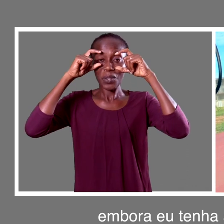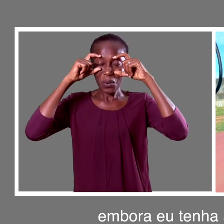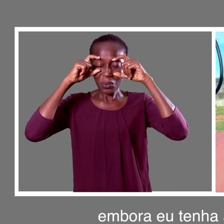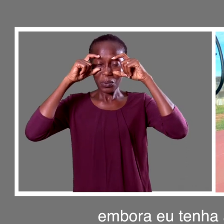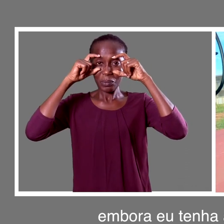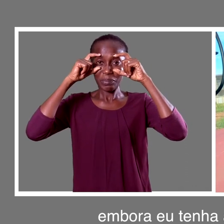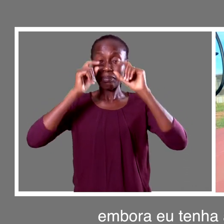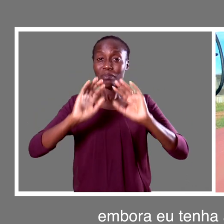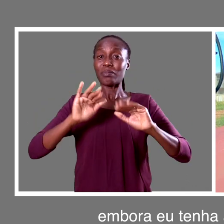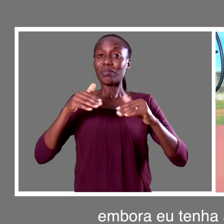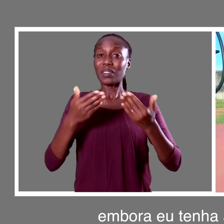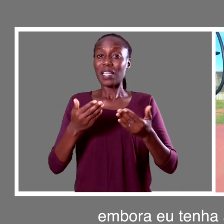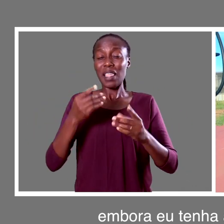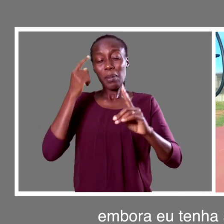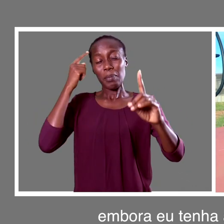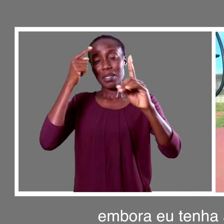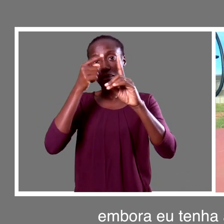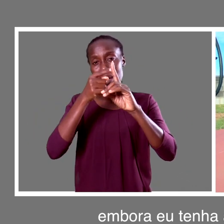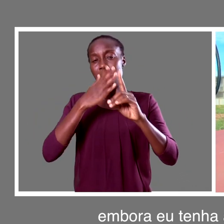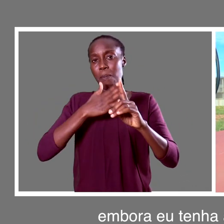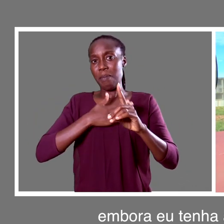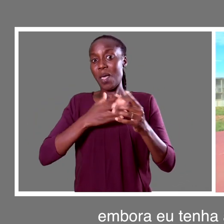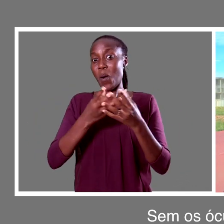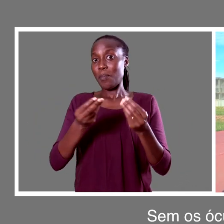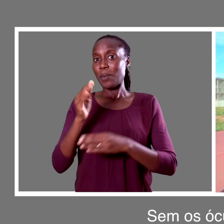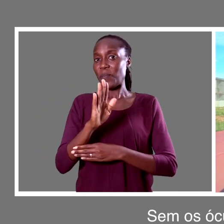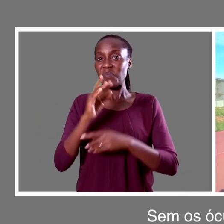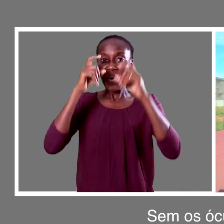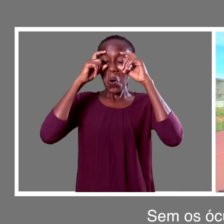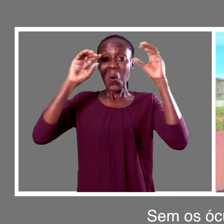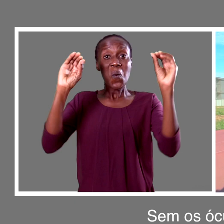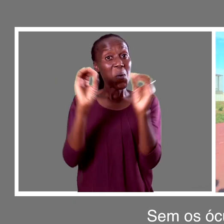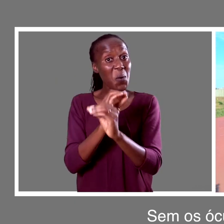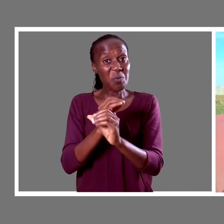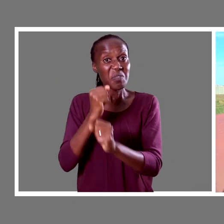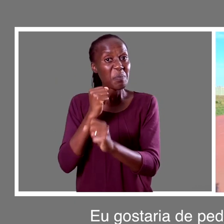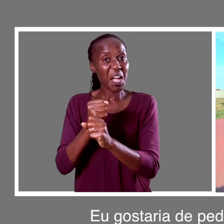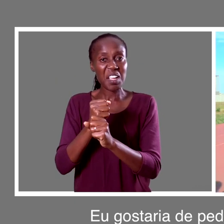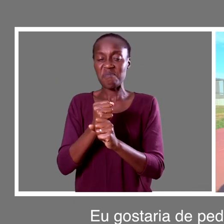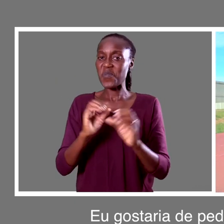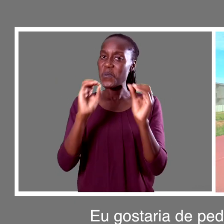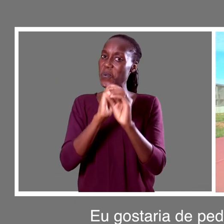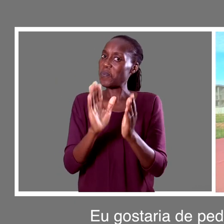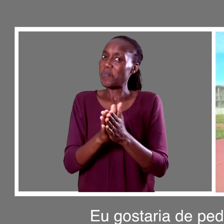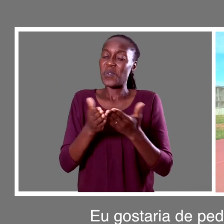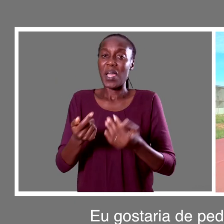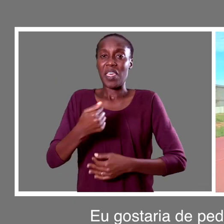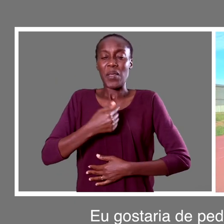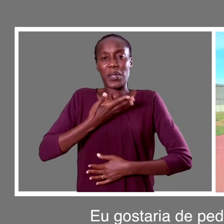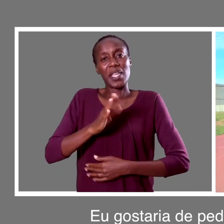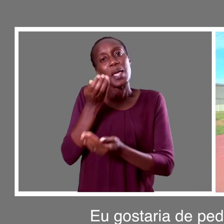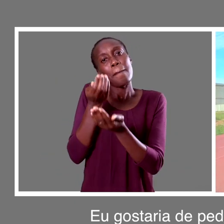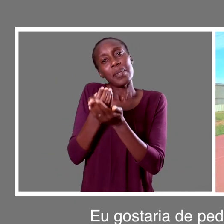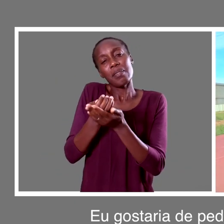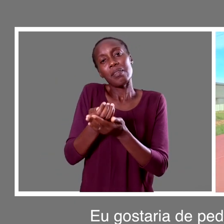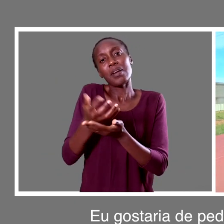que é a minha principal ferramenta de trabalho. Sem os óculos não há trabalho. E eu gostaria de